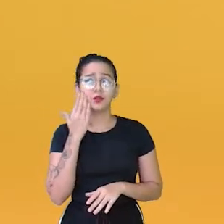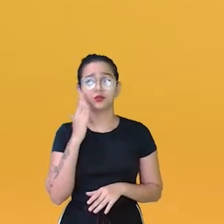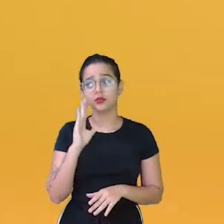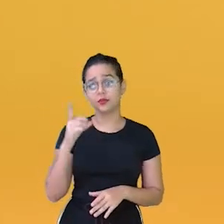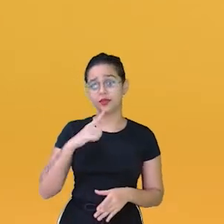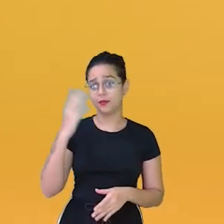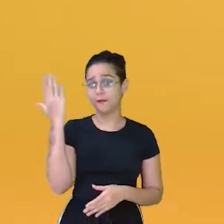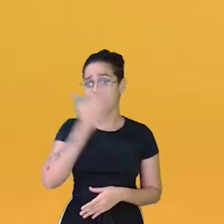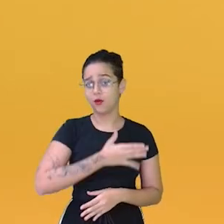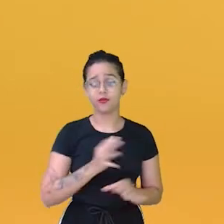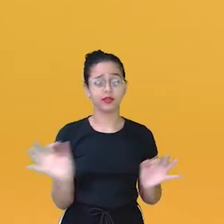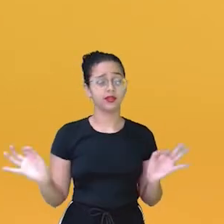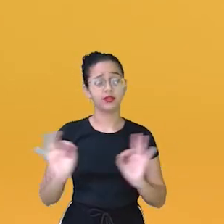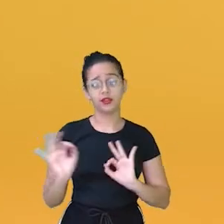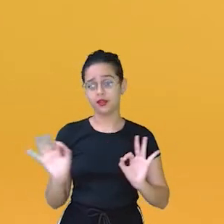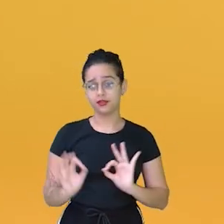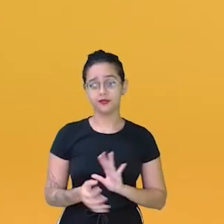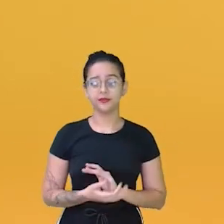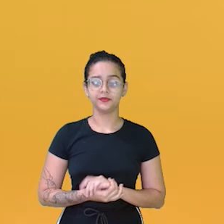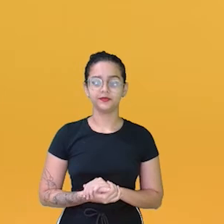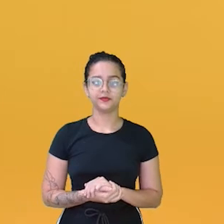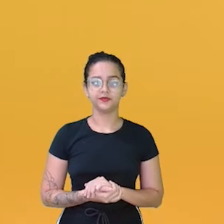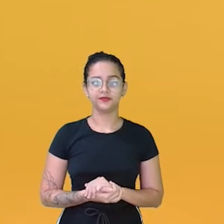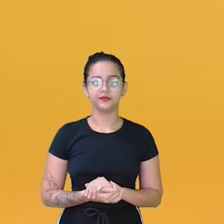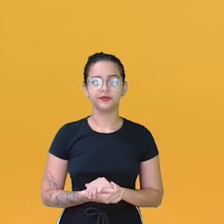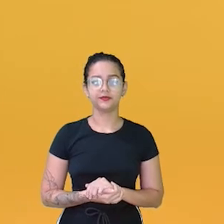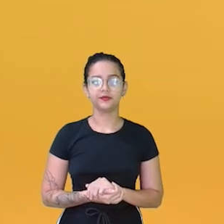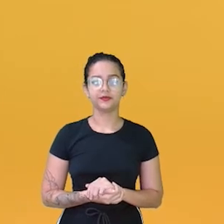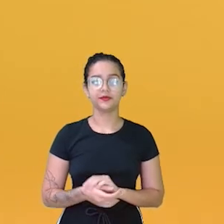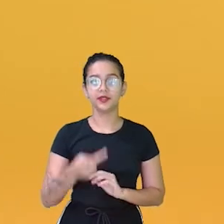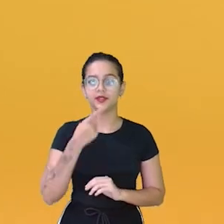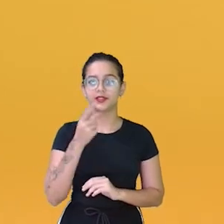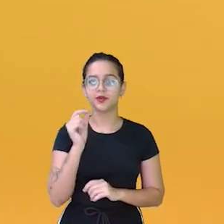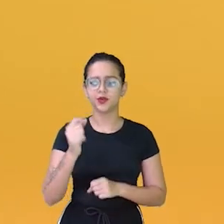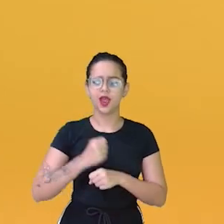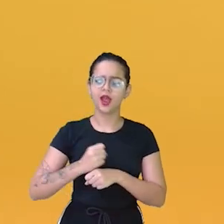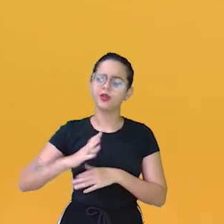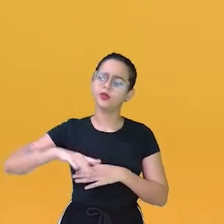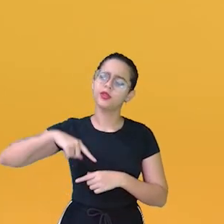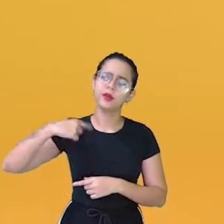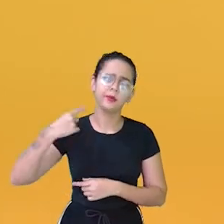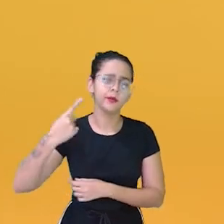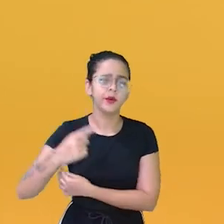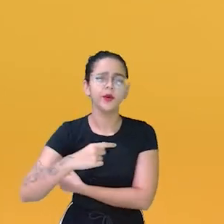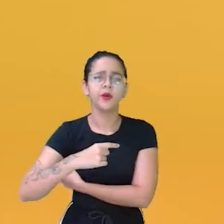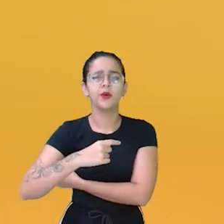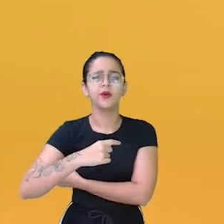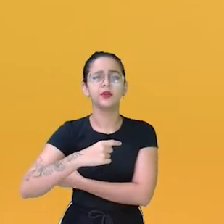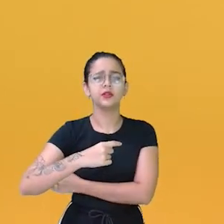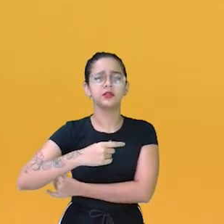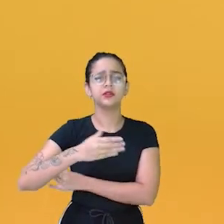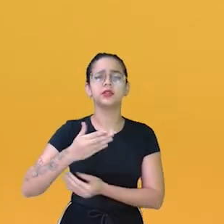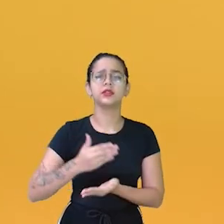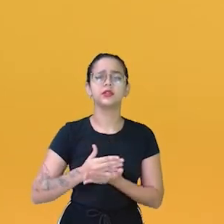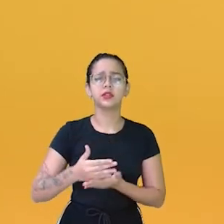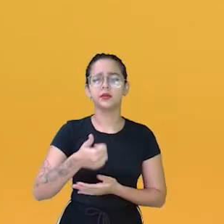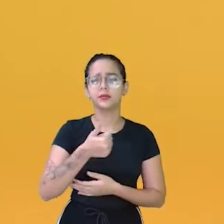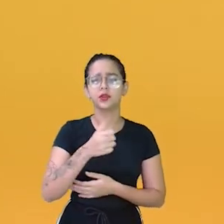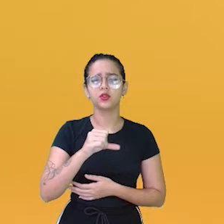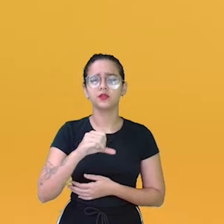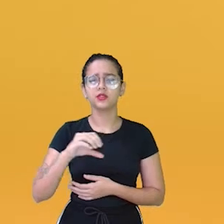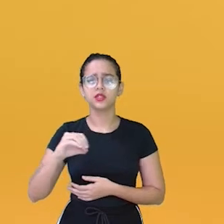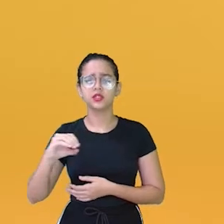nenhuma comprovação disso, tá? Dizem que anos depois, lá para o início dos anos de